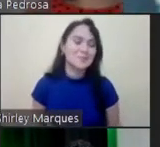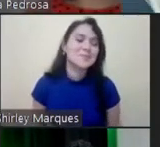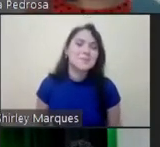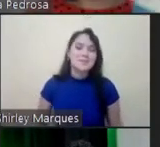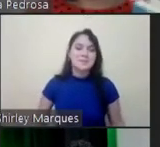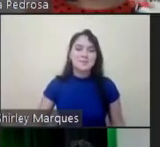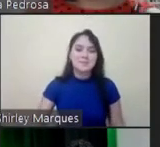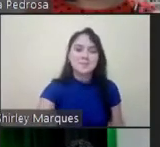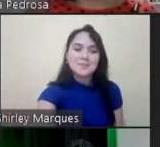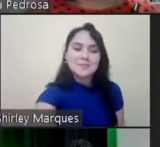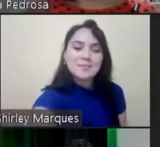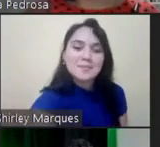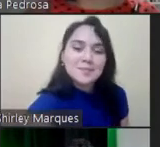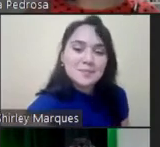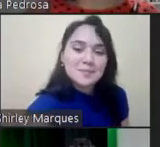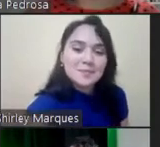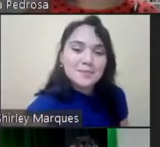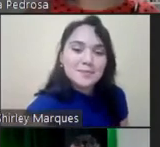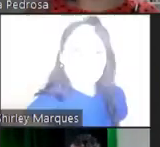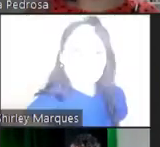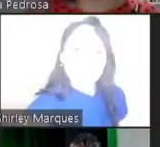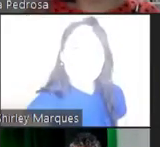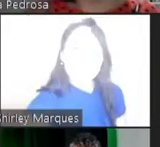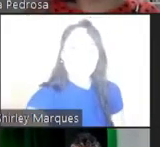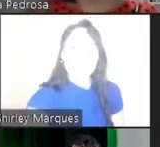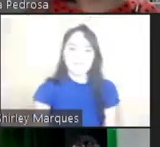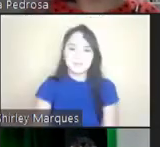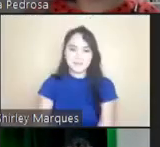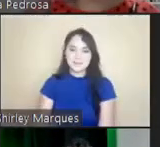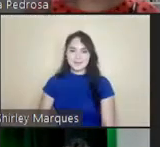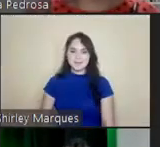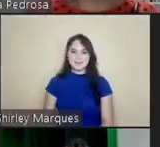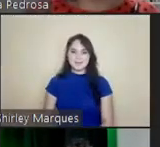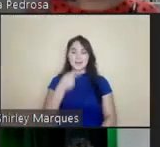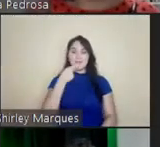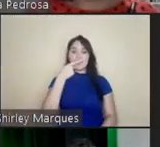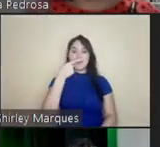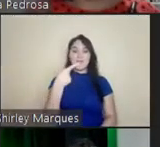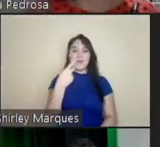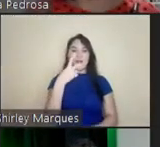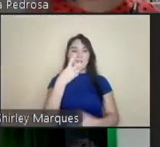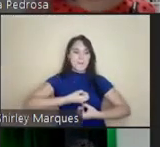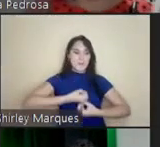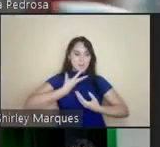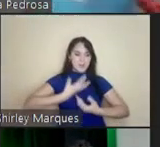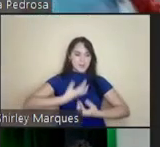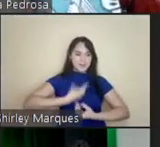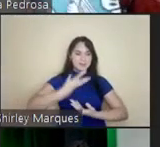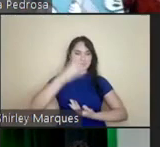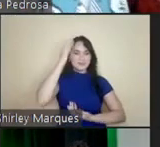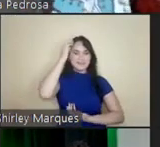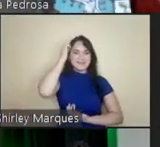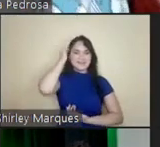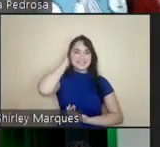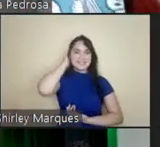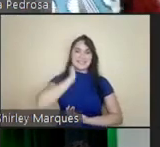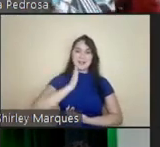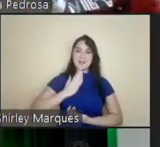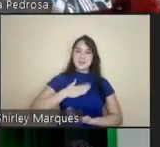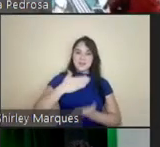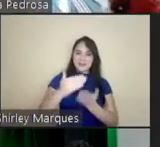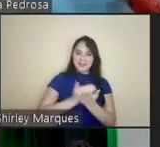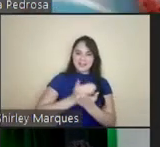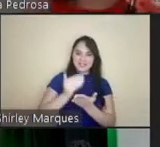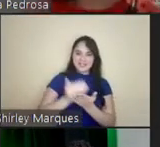Eu vou dizer um poema que eu glosei um mote de Mavi. Nesse meu livrinho aqui,